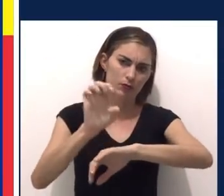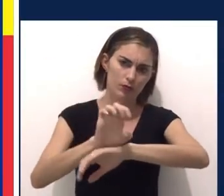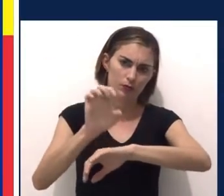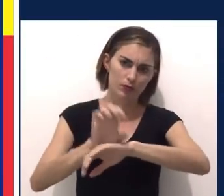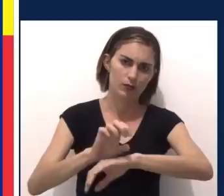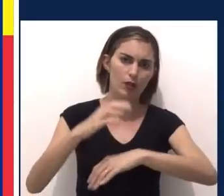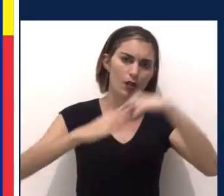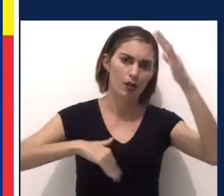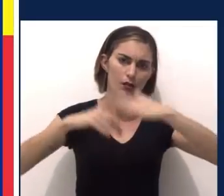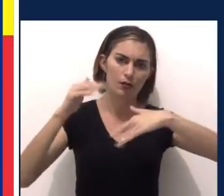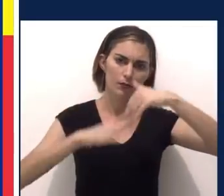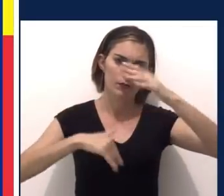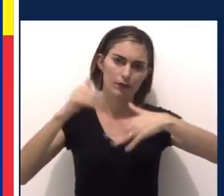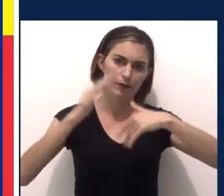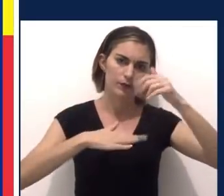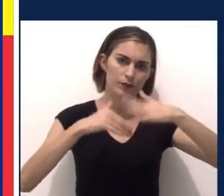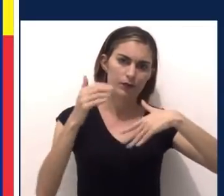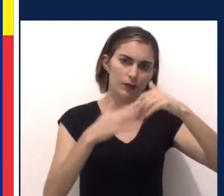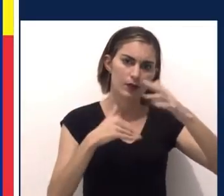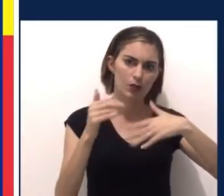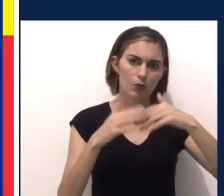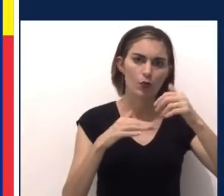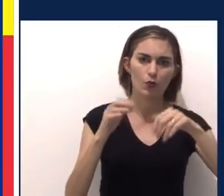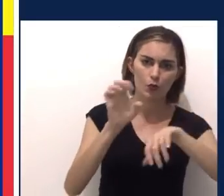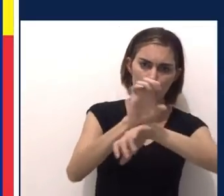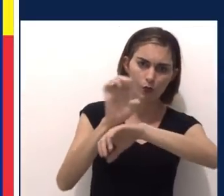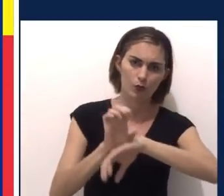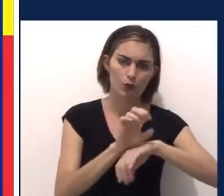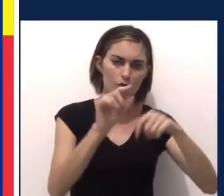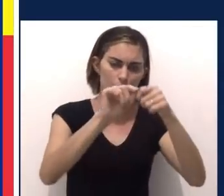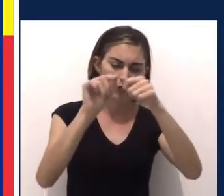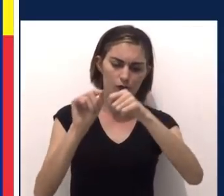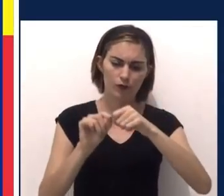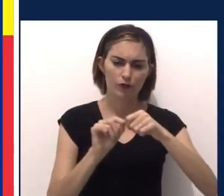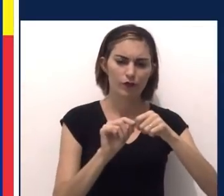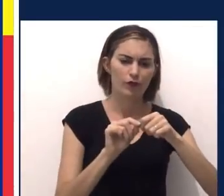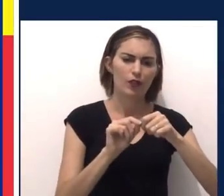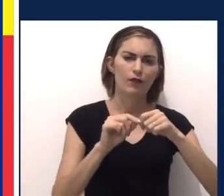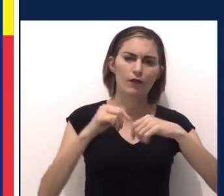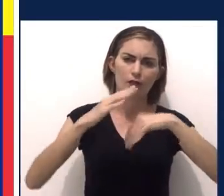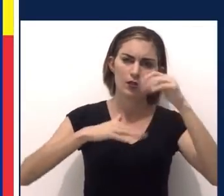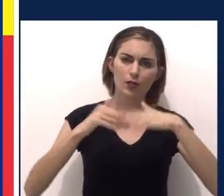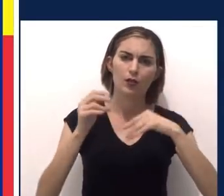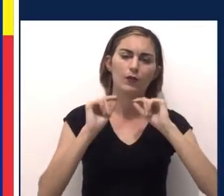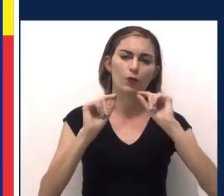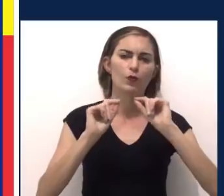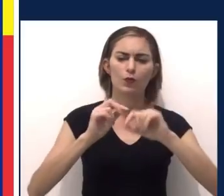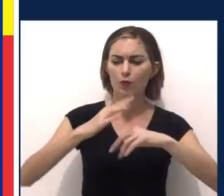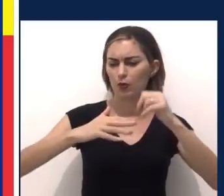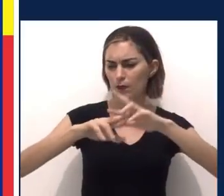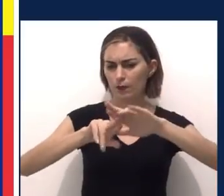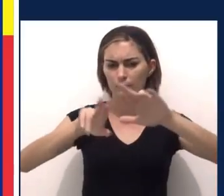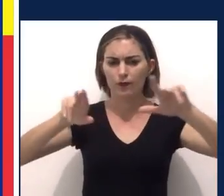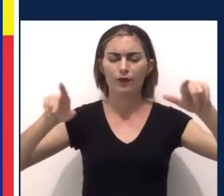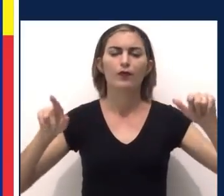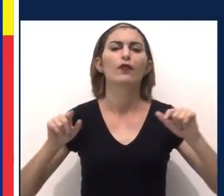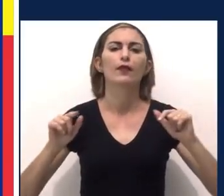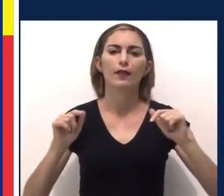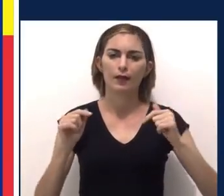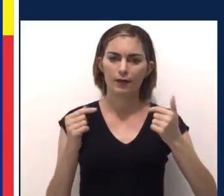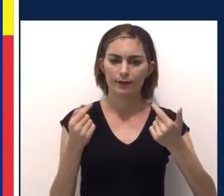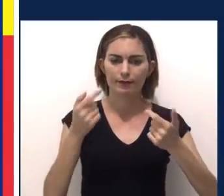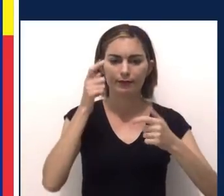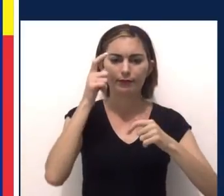significava a capacidade do Estado realizar práticas consideradas de